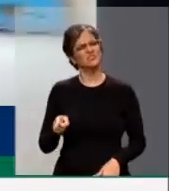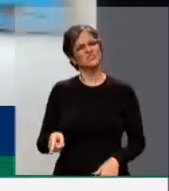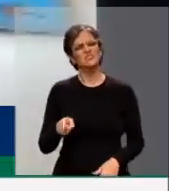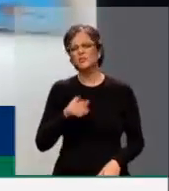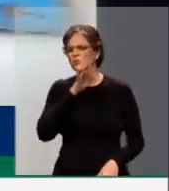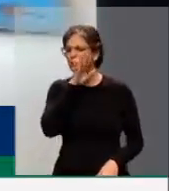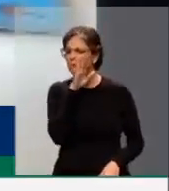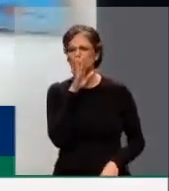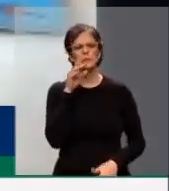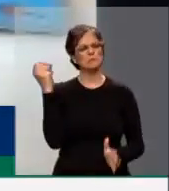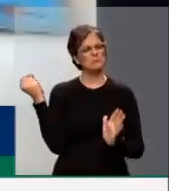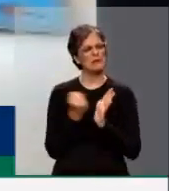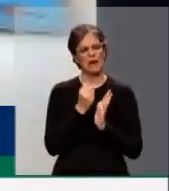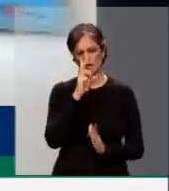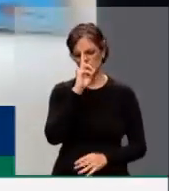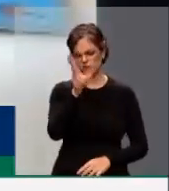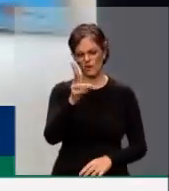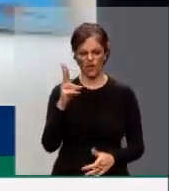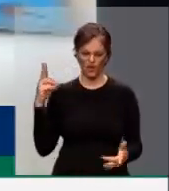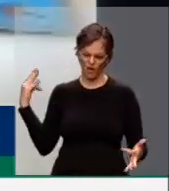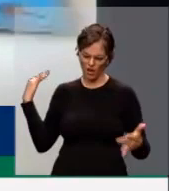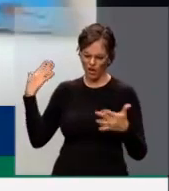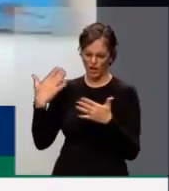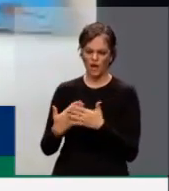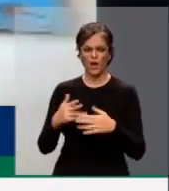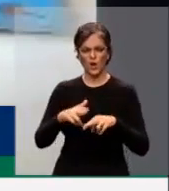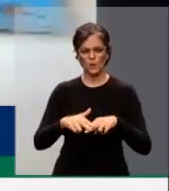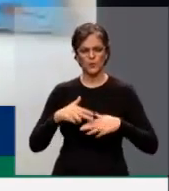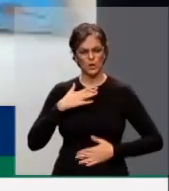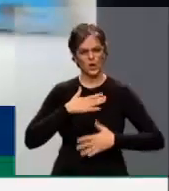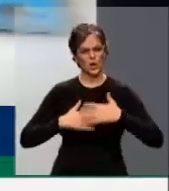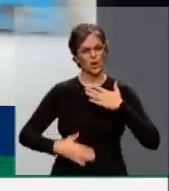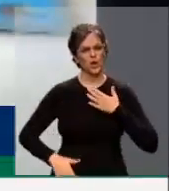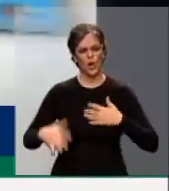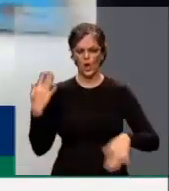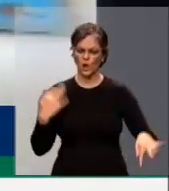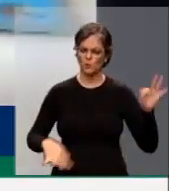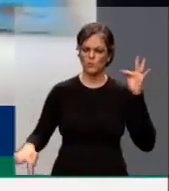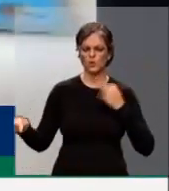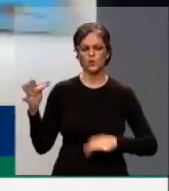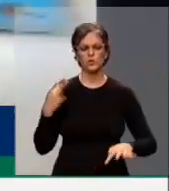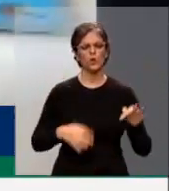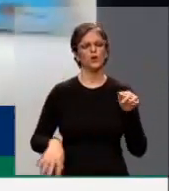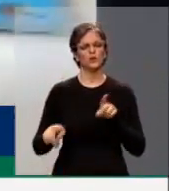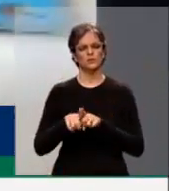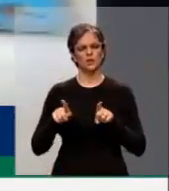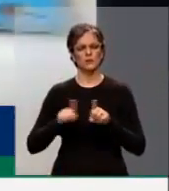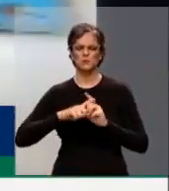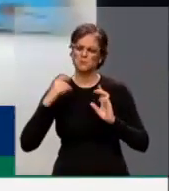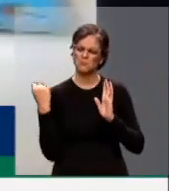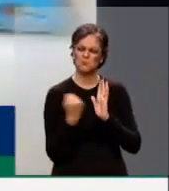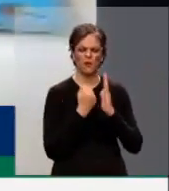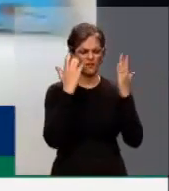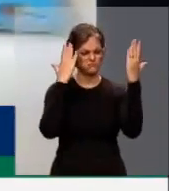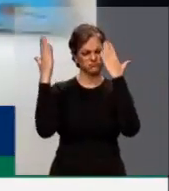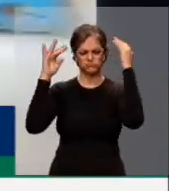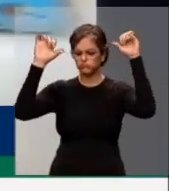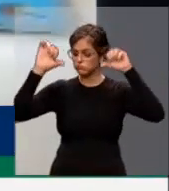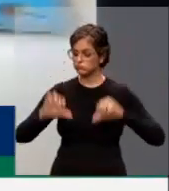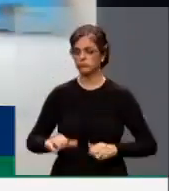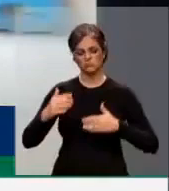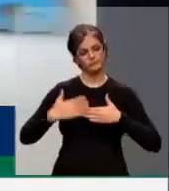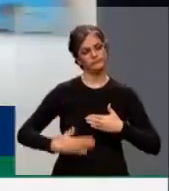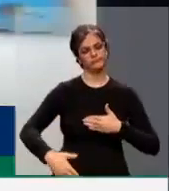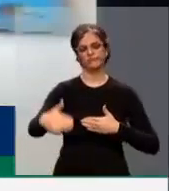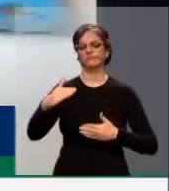um determinante forte, né, na mutilação dos corpos femininos e na marcação desse sofrimento psíquico para toda a